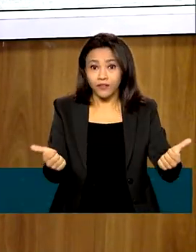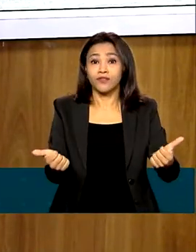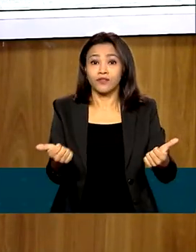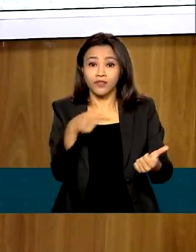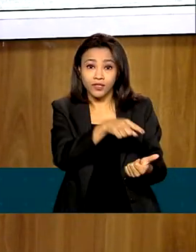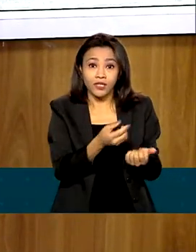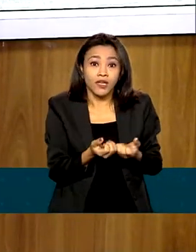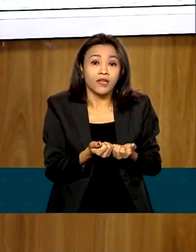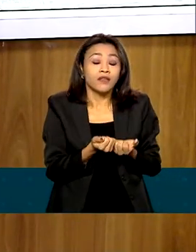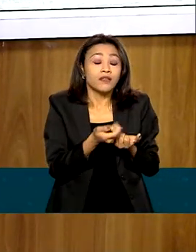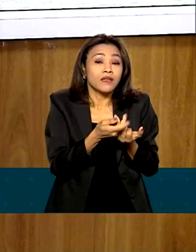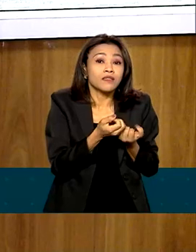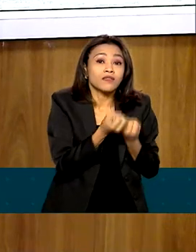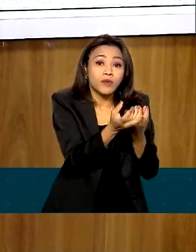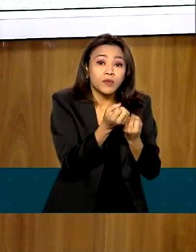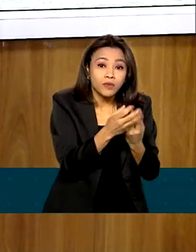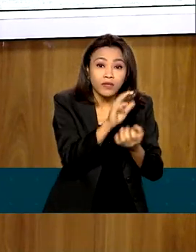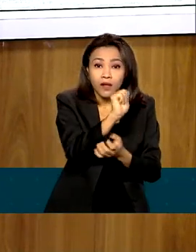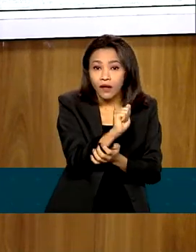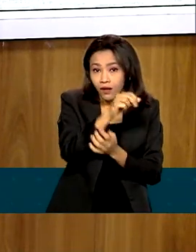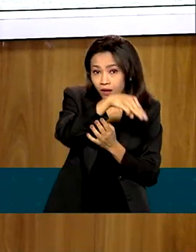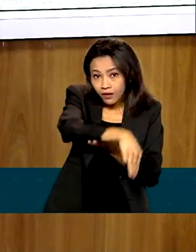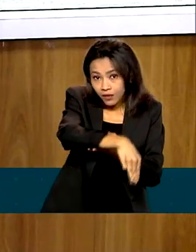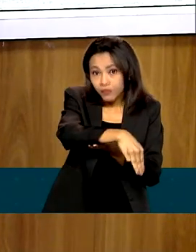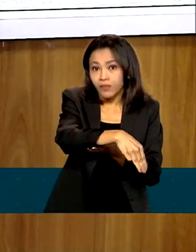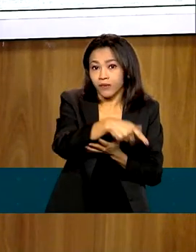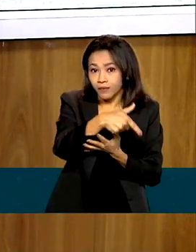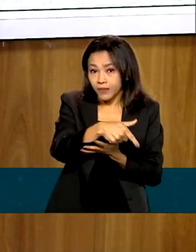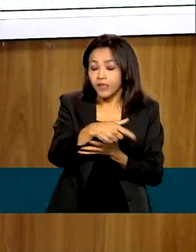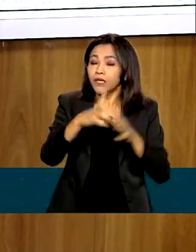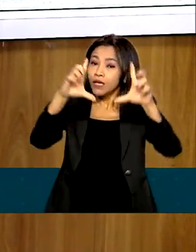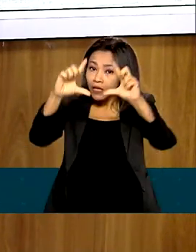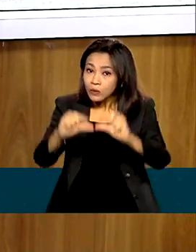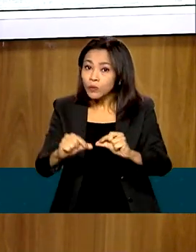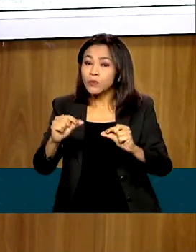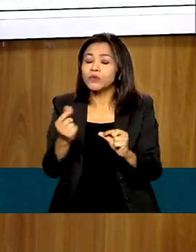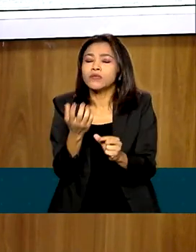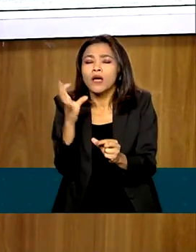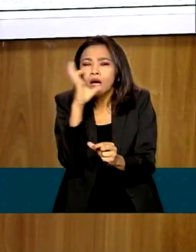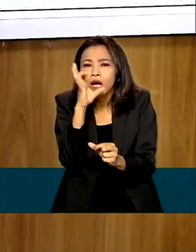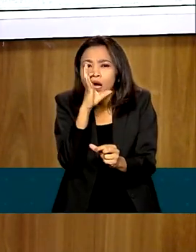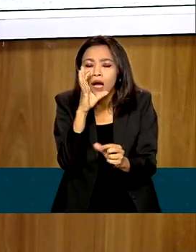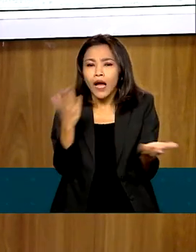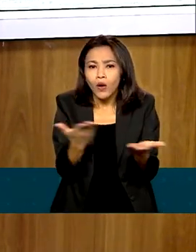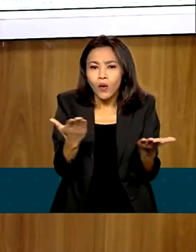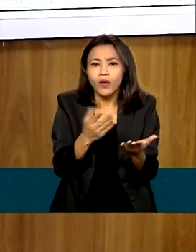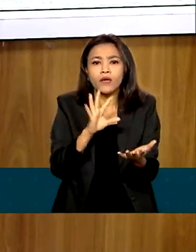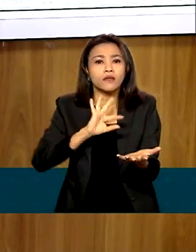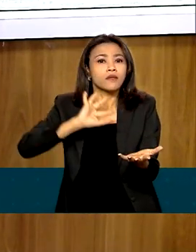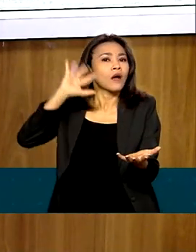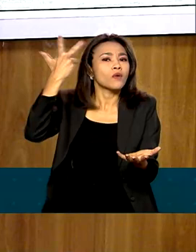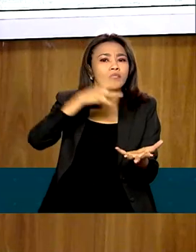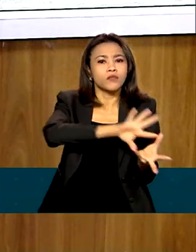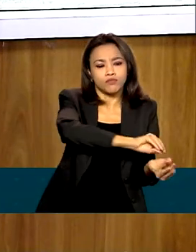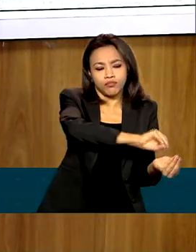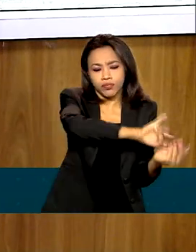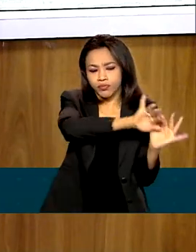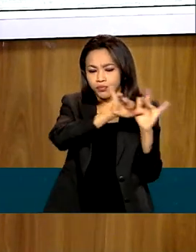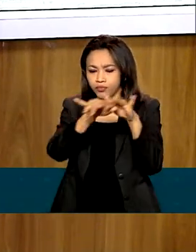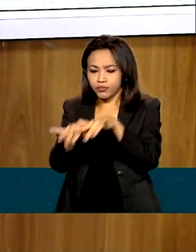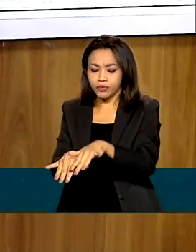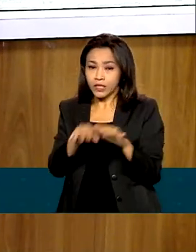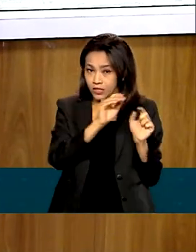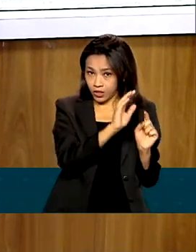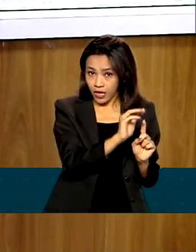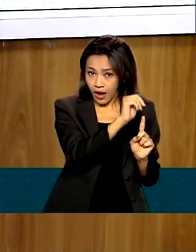dificultando a audiência e agora a gente não esquece comunicação está acelerando o processo de migração do am para FM